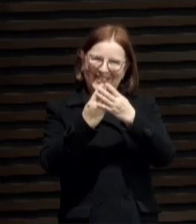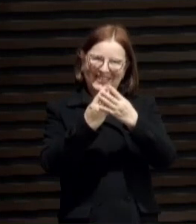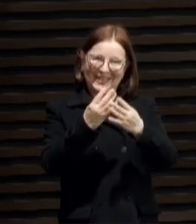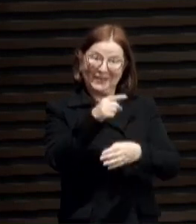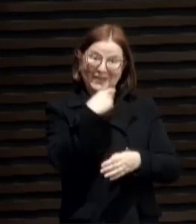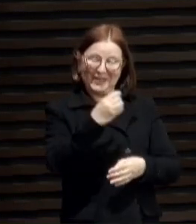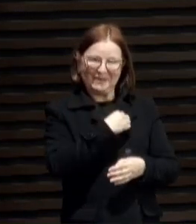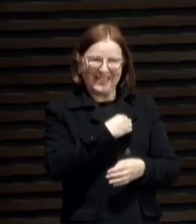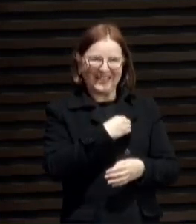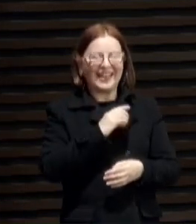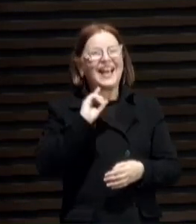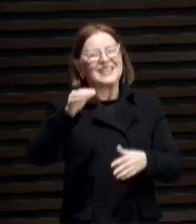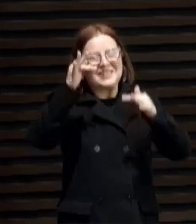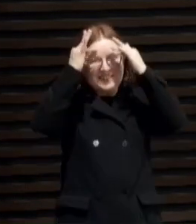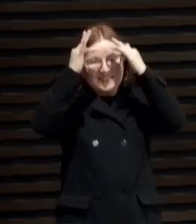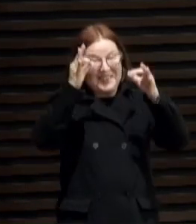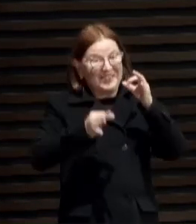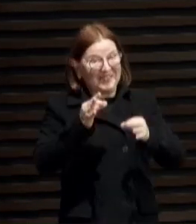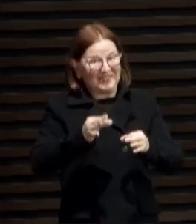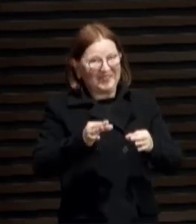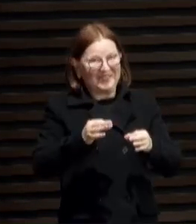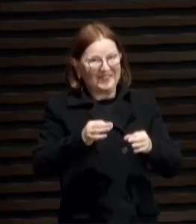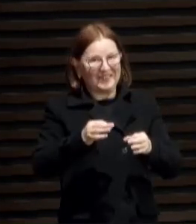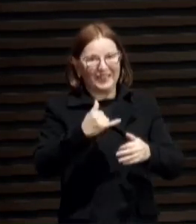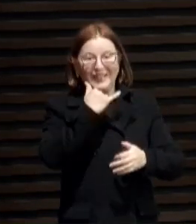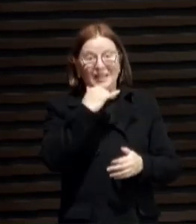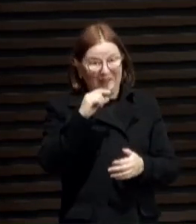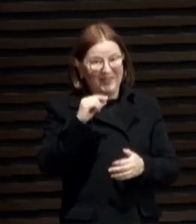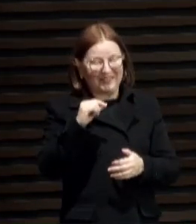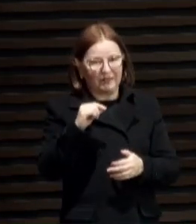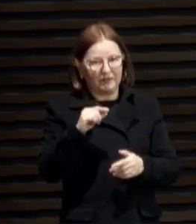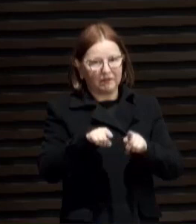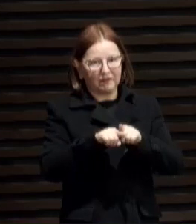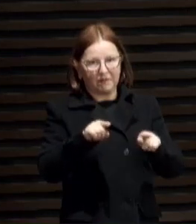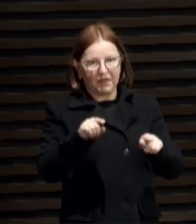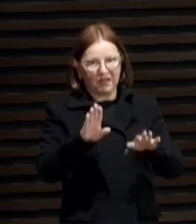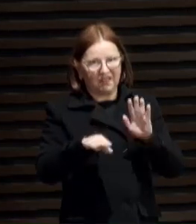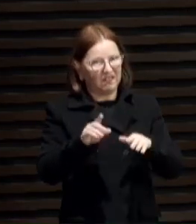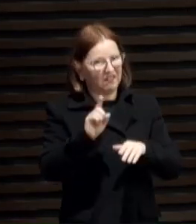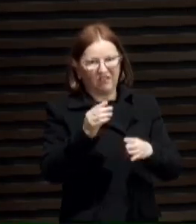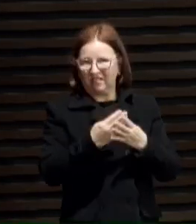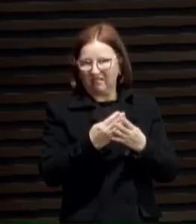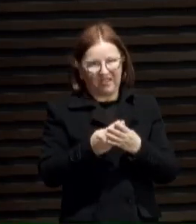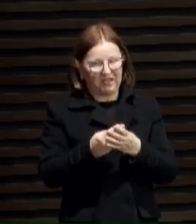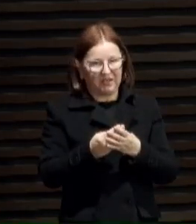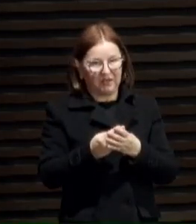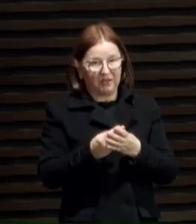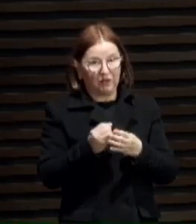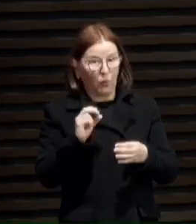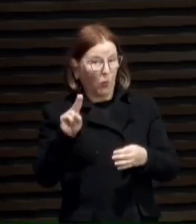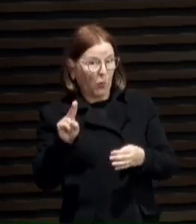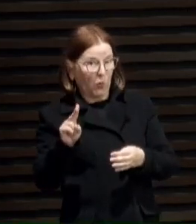e justo para nos perdoar dos nossos pecados. Mas às vezes nós não confessamos os nossos pecados. Ou tem algum pecado